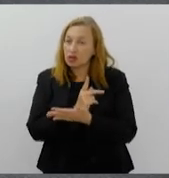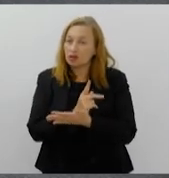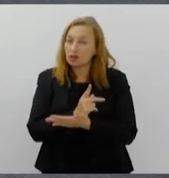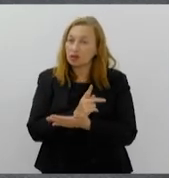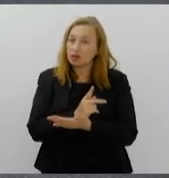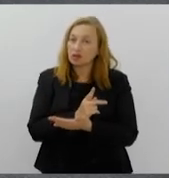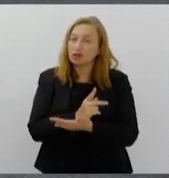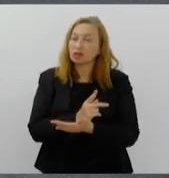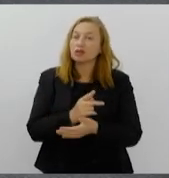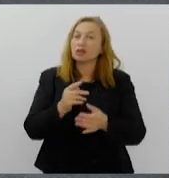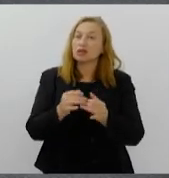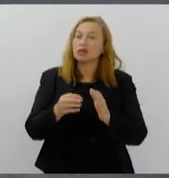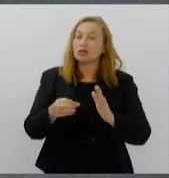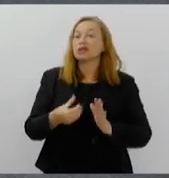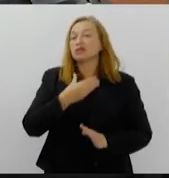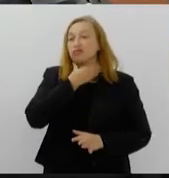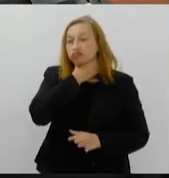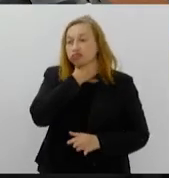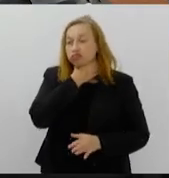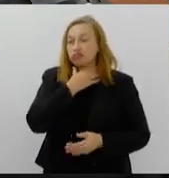a essa grave crise.